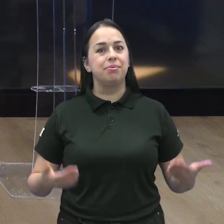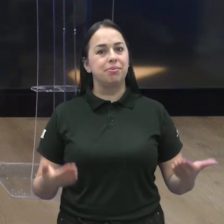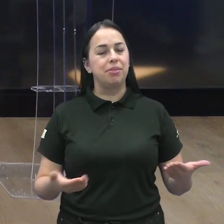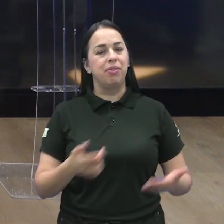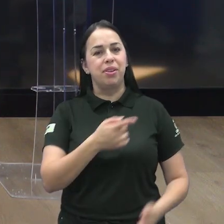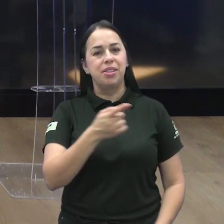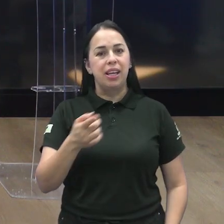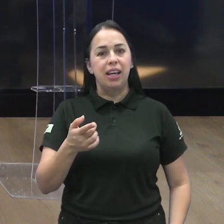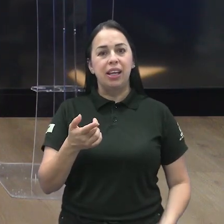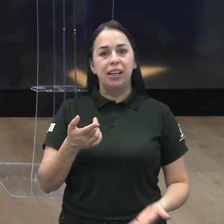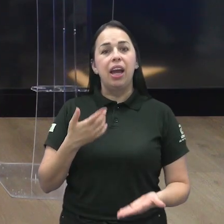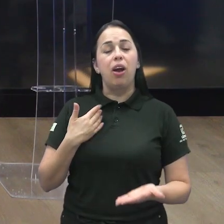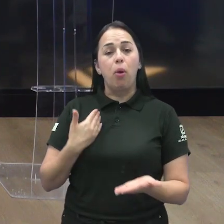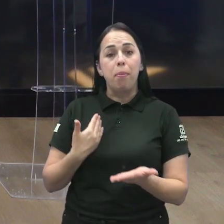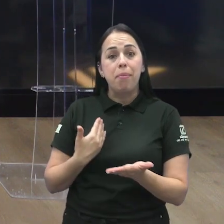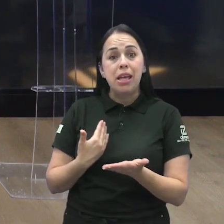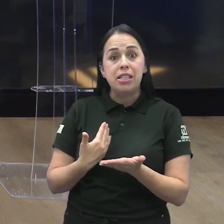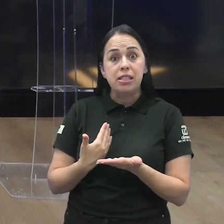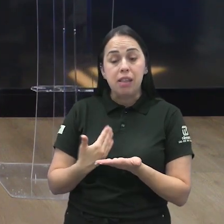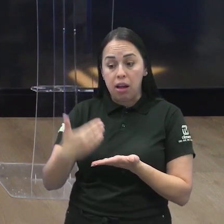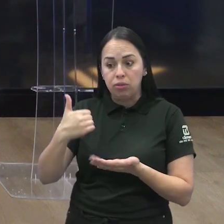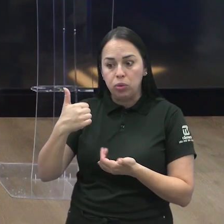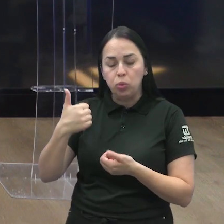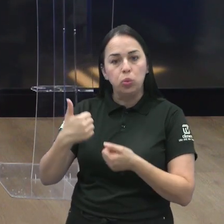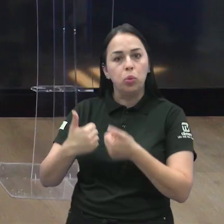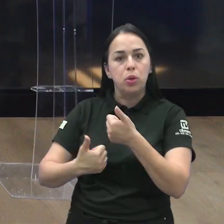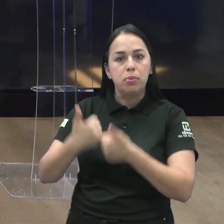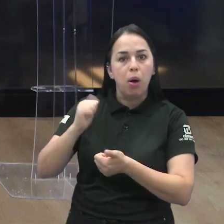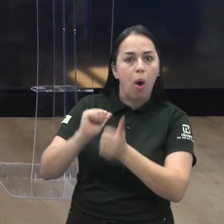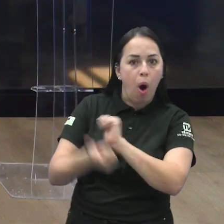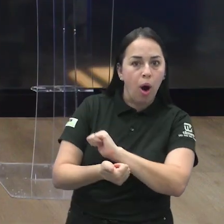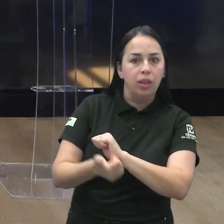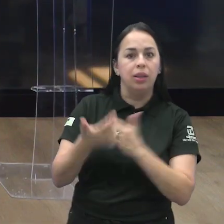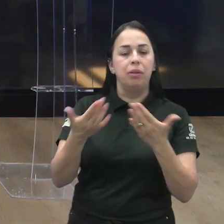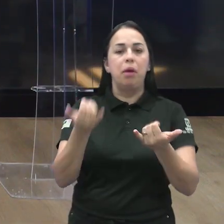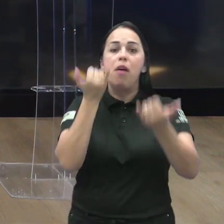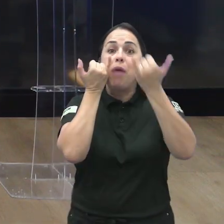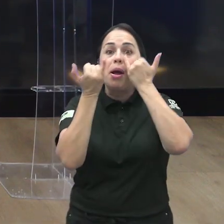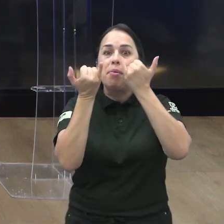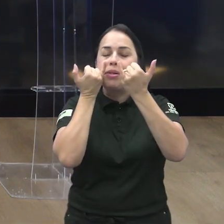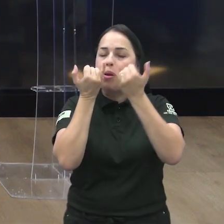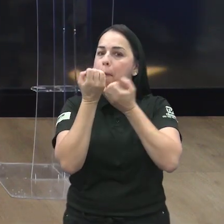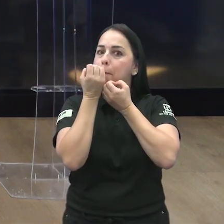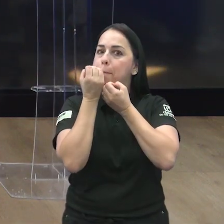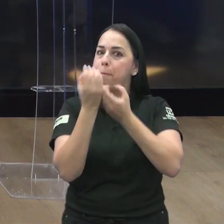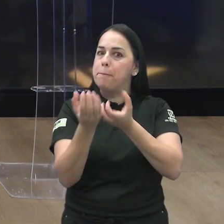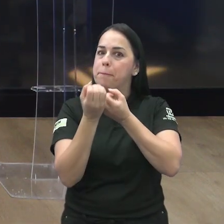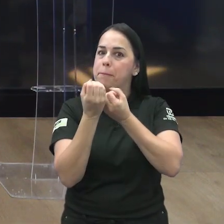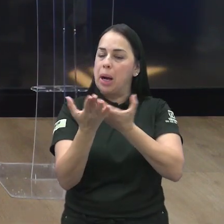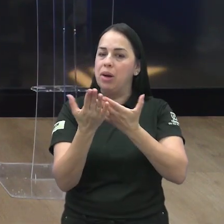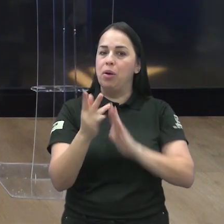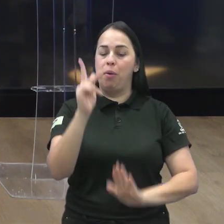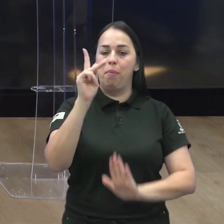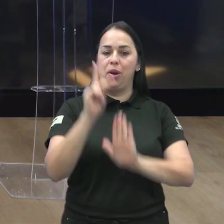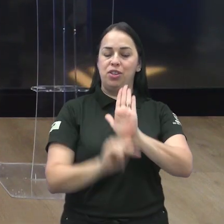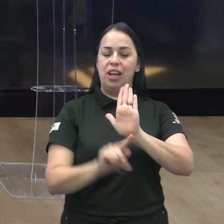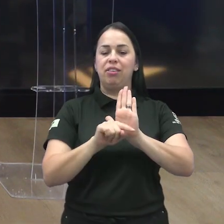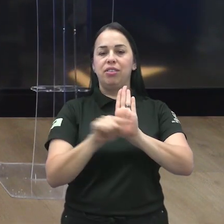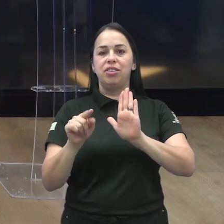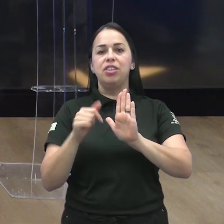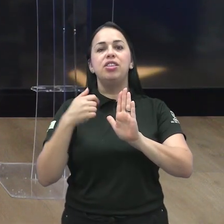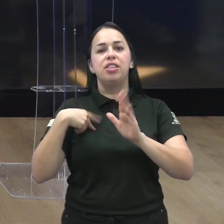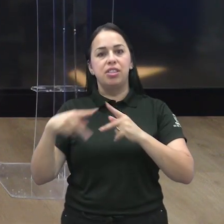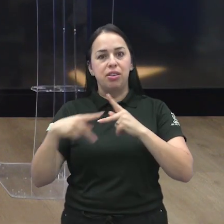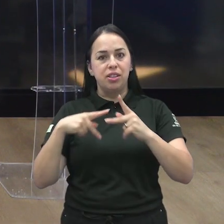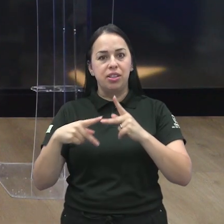E para quem quer começar a praticar algum esporte nesse início de ano, então essa notícia é para você. O programa São José Viva